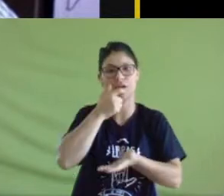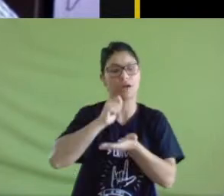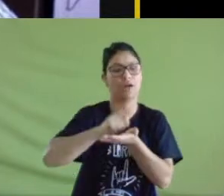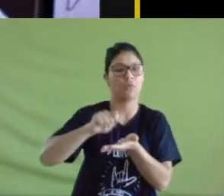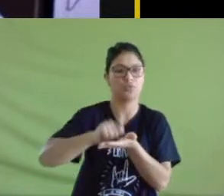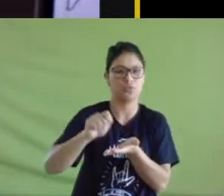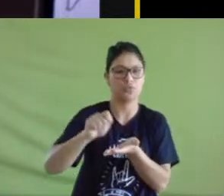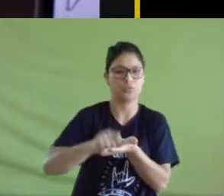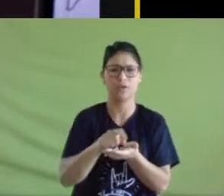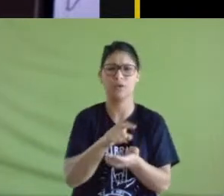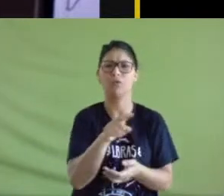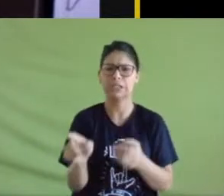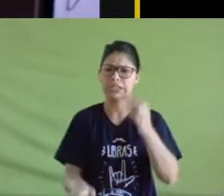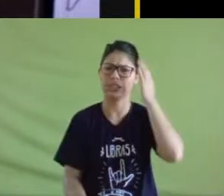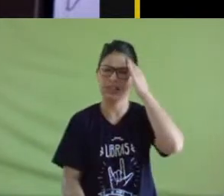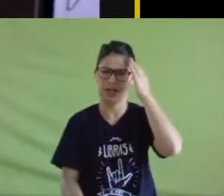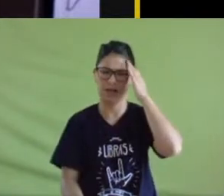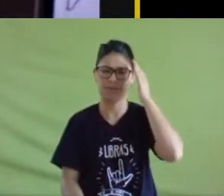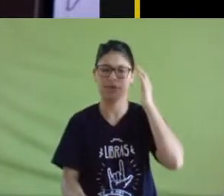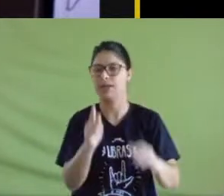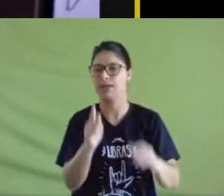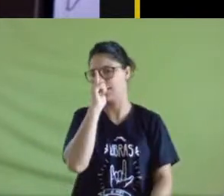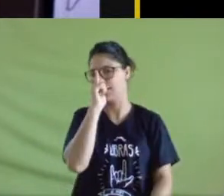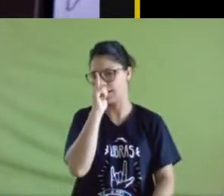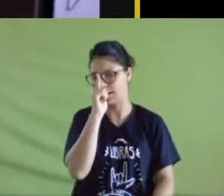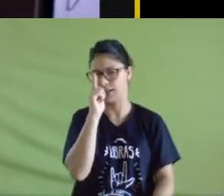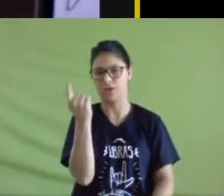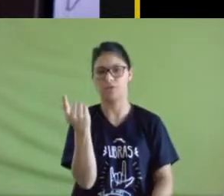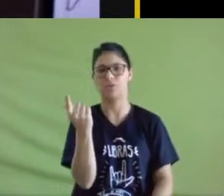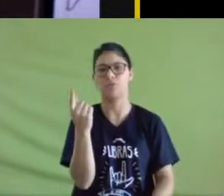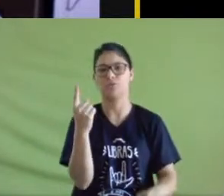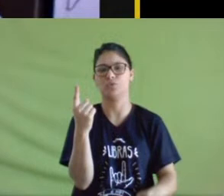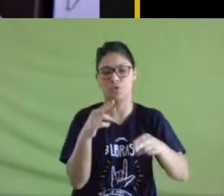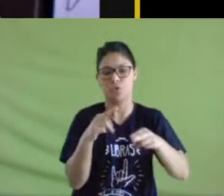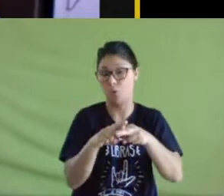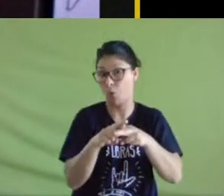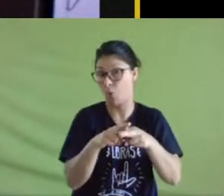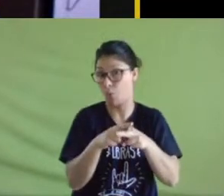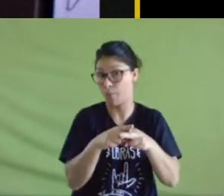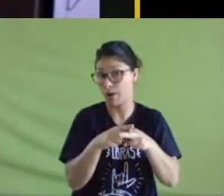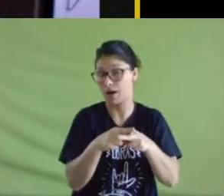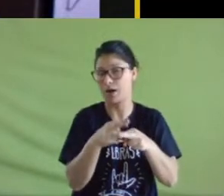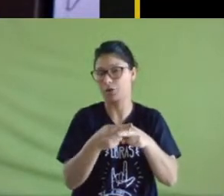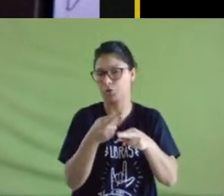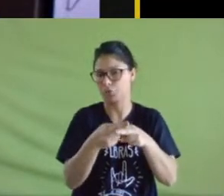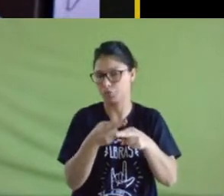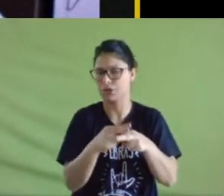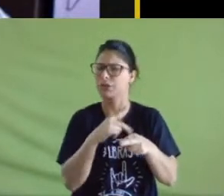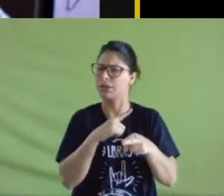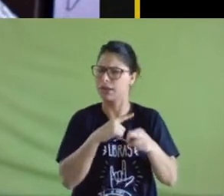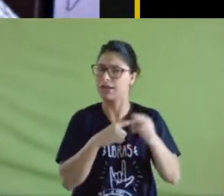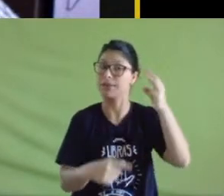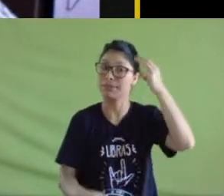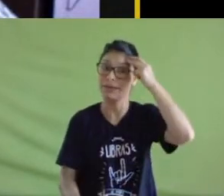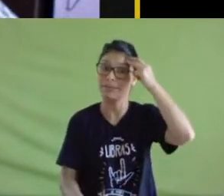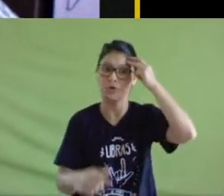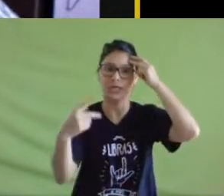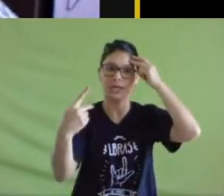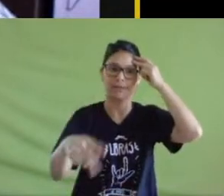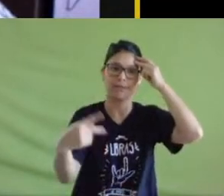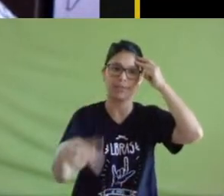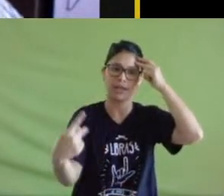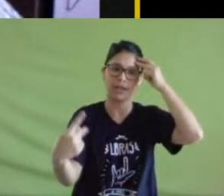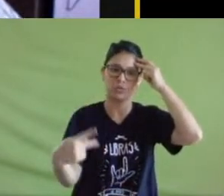Vocês sabem que os gregos e os romanos, eles pensaram que existe uma memória natural, que é a memória que